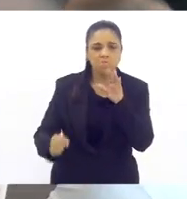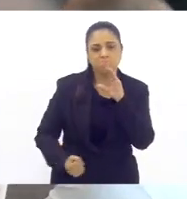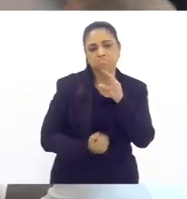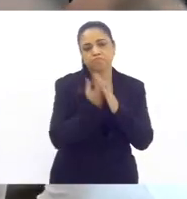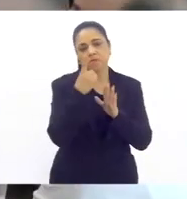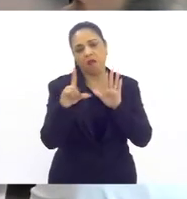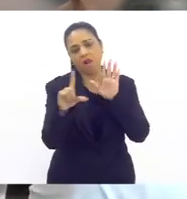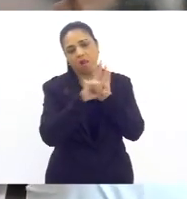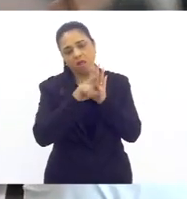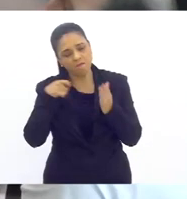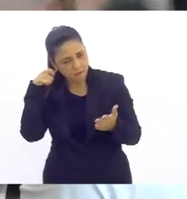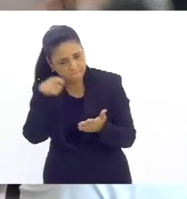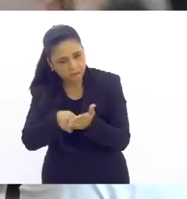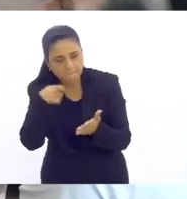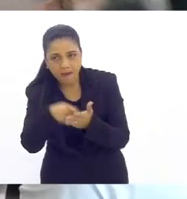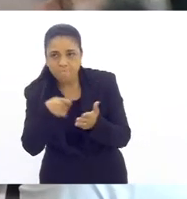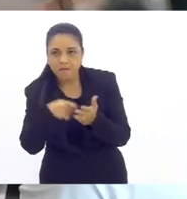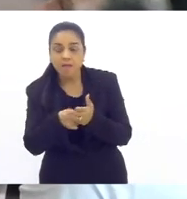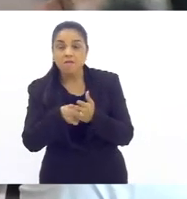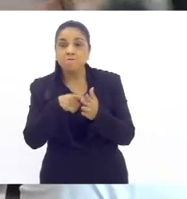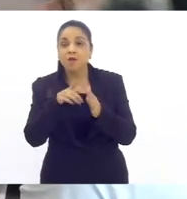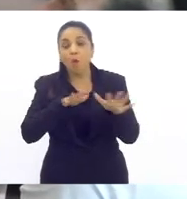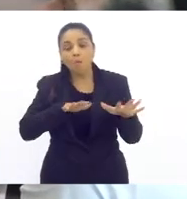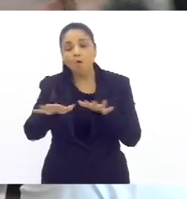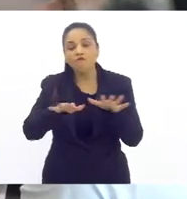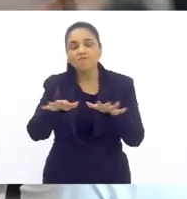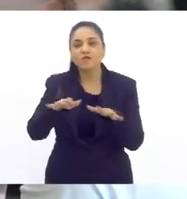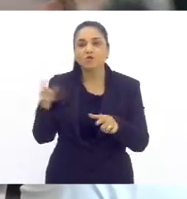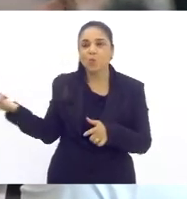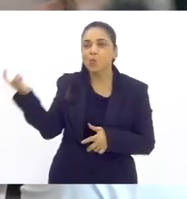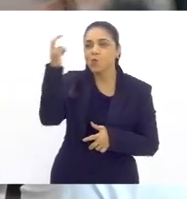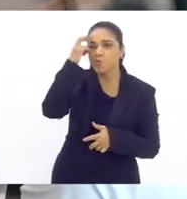a lei ser cumprida mas esse é um movimento cultural existencial